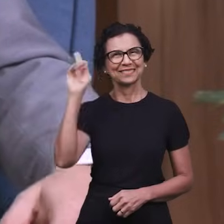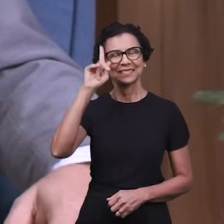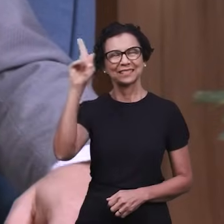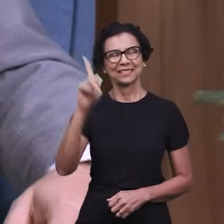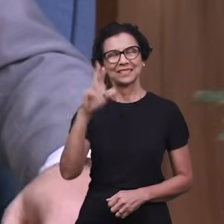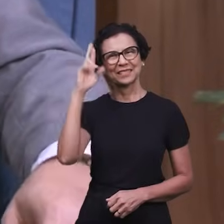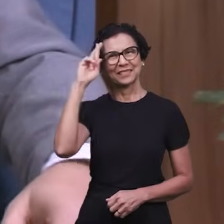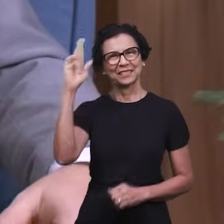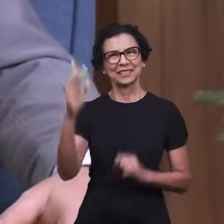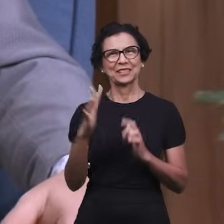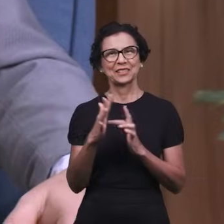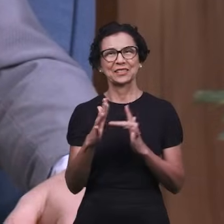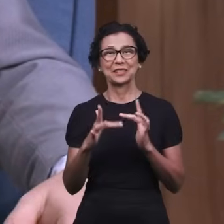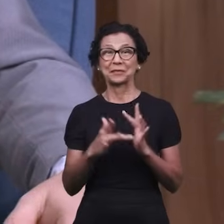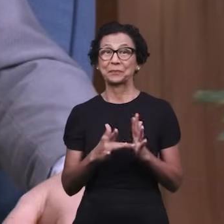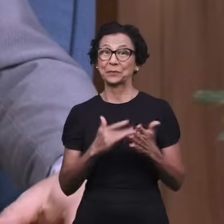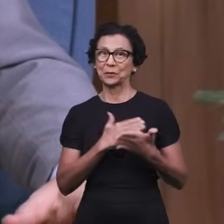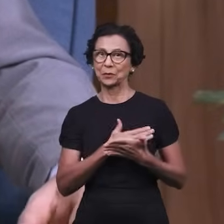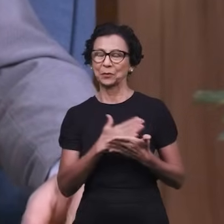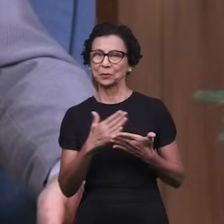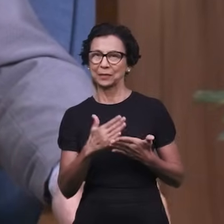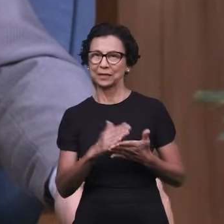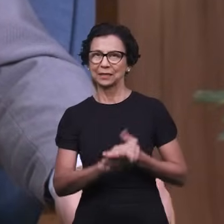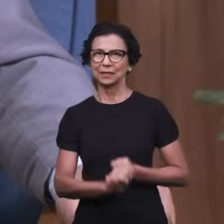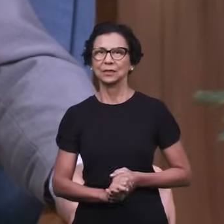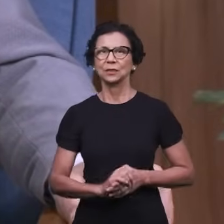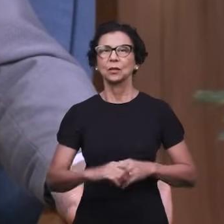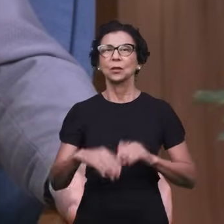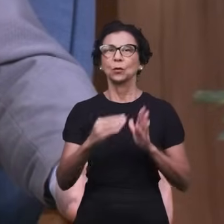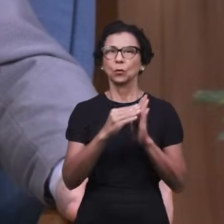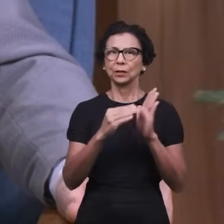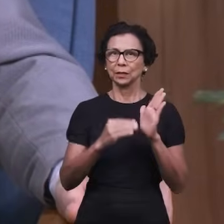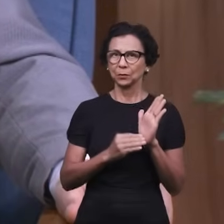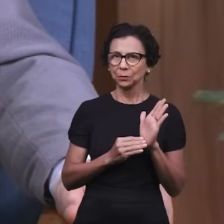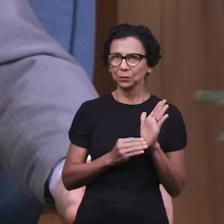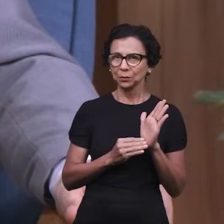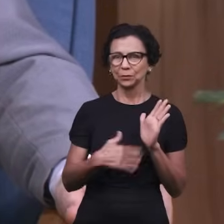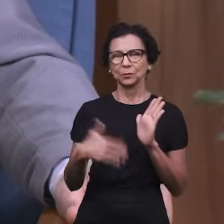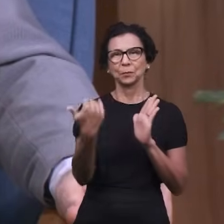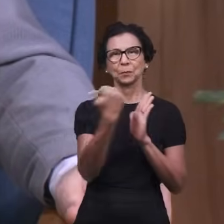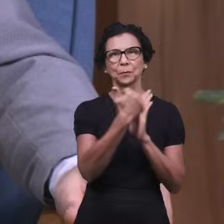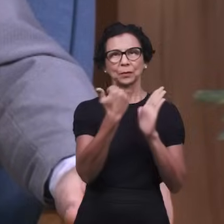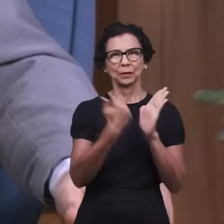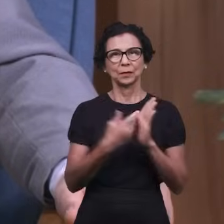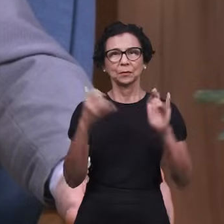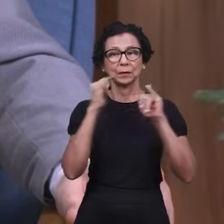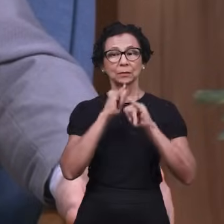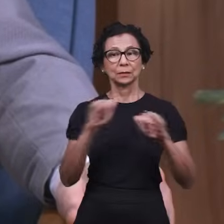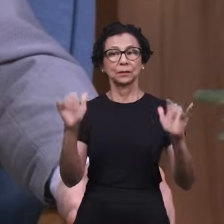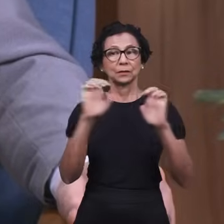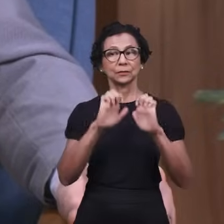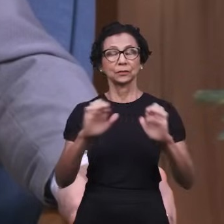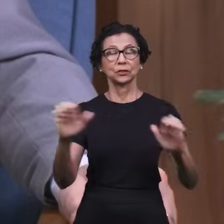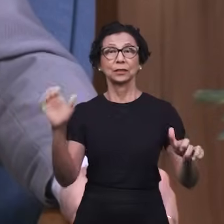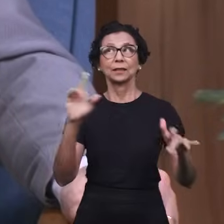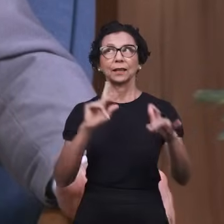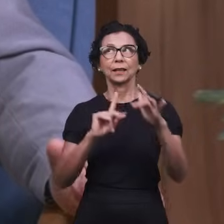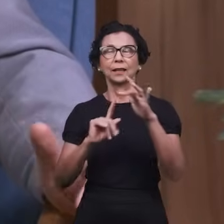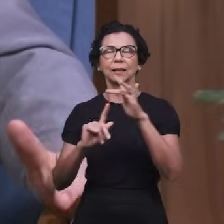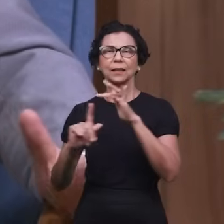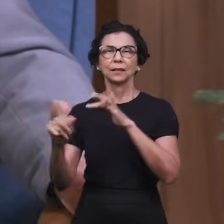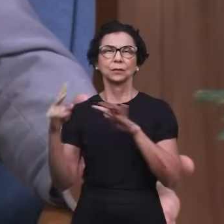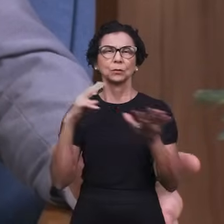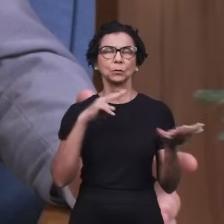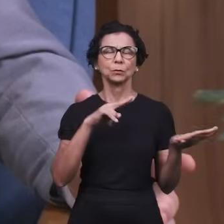Olá, paz do Senhor Jesus! Nós estamos começando mais uma edição do programa Anunciando o Evangelho Eterno.